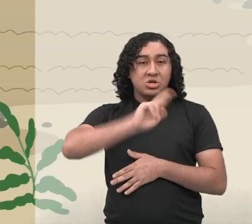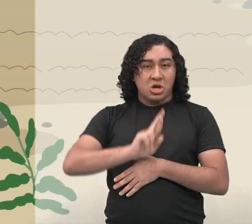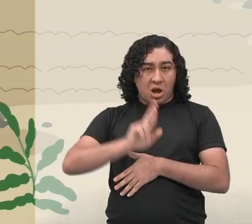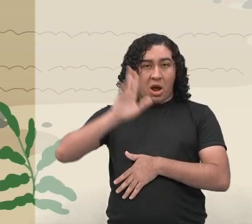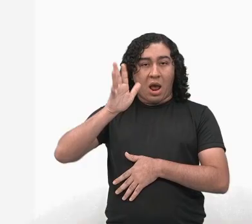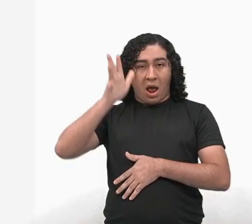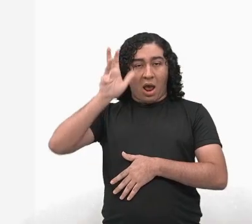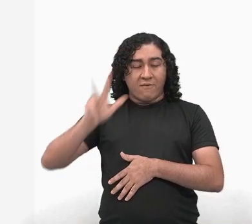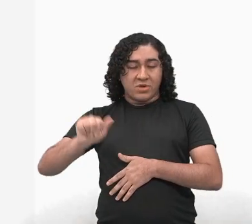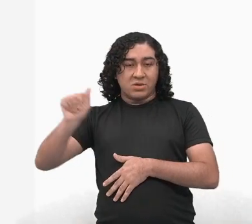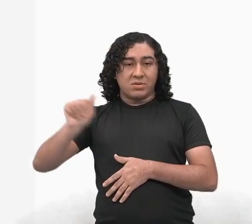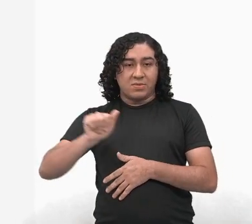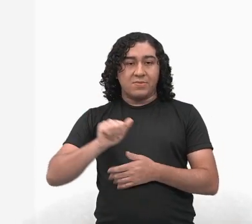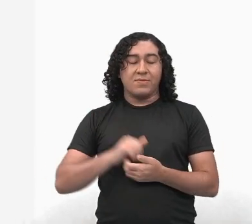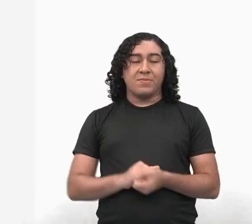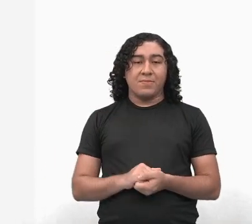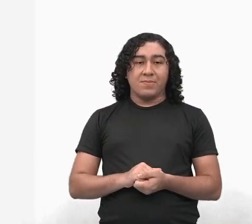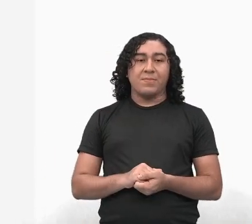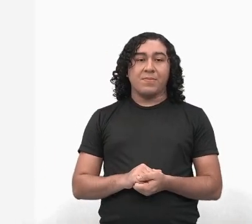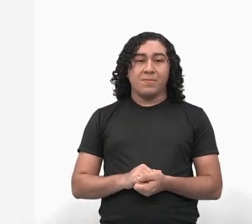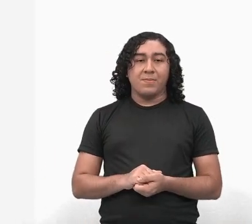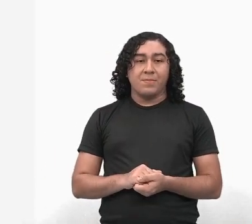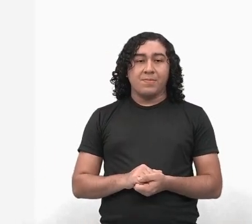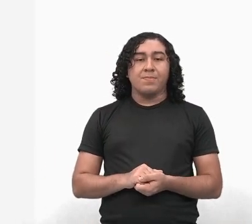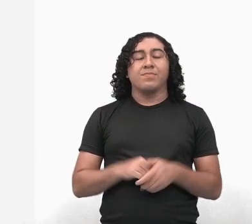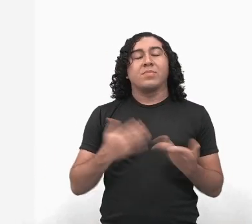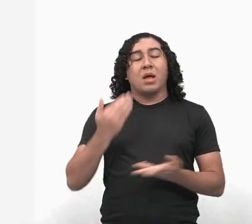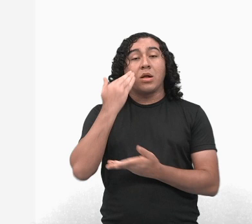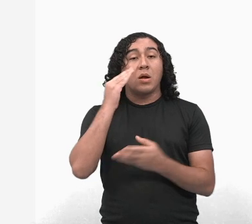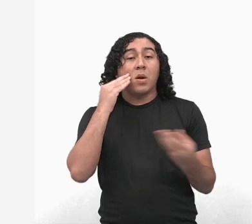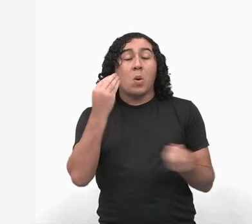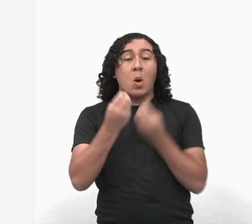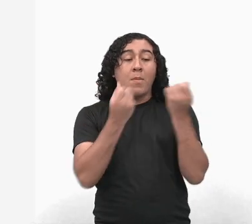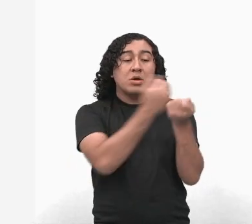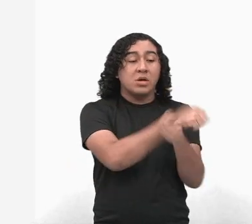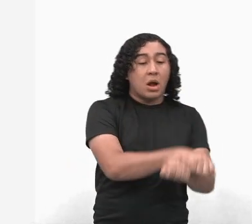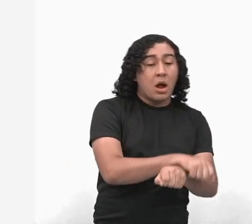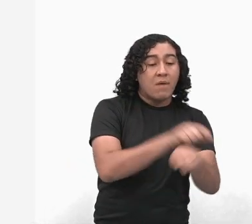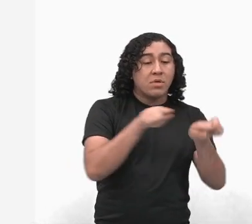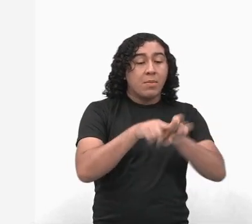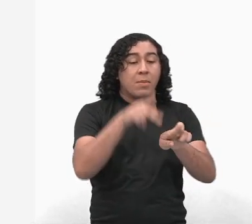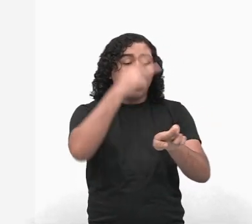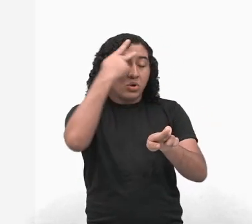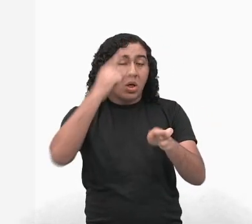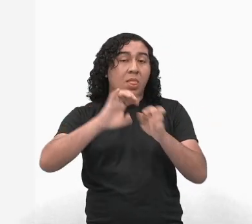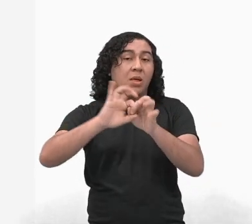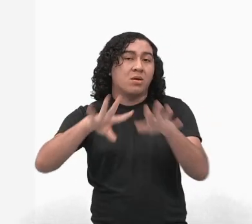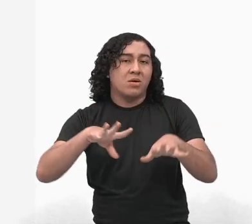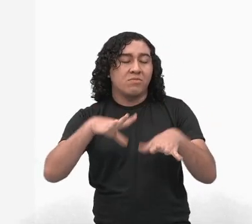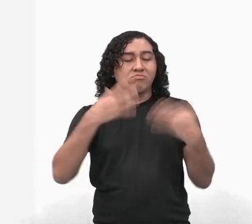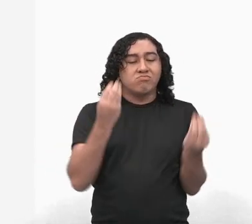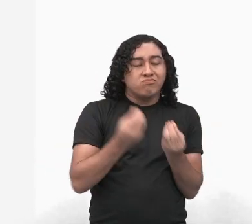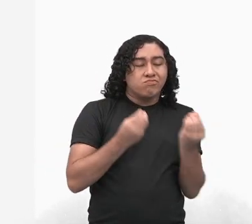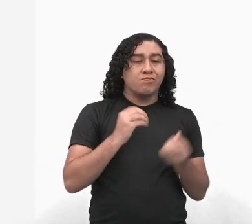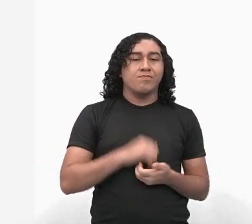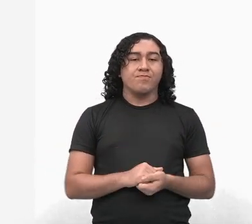o desfecho dessa revolta de escravizados e ex-escravizados. O desfecho: a revolta dos malês eclodiu na